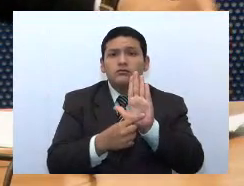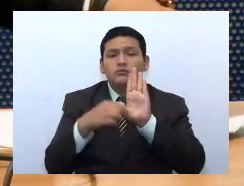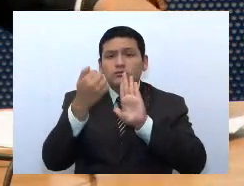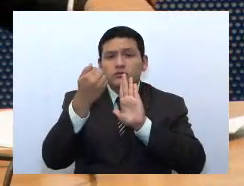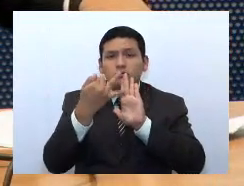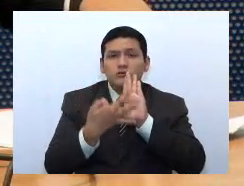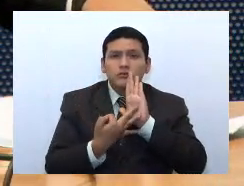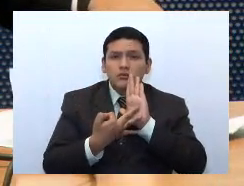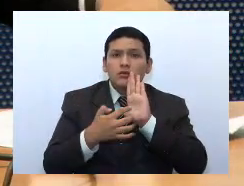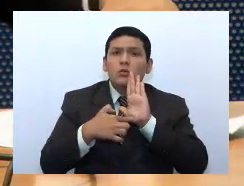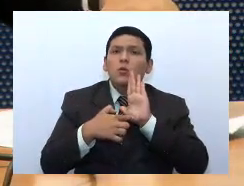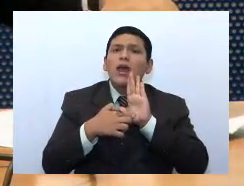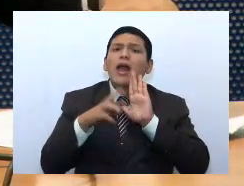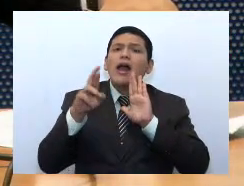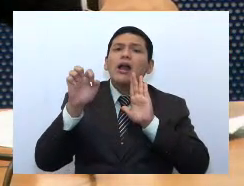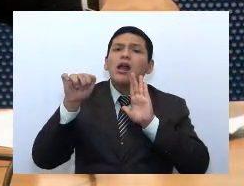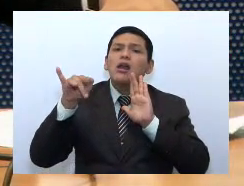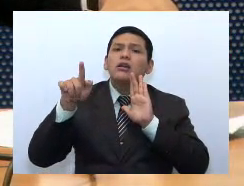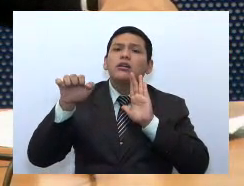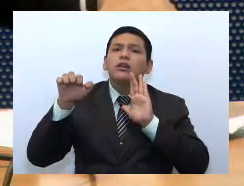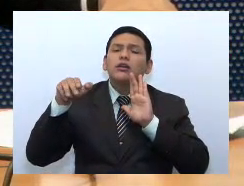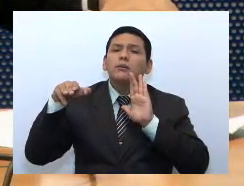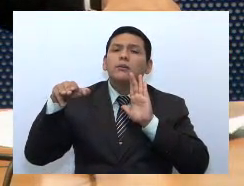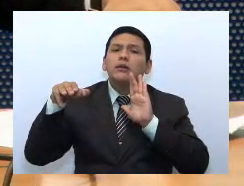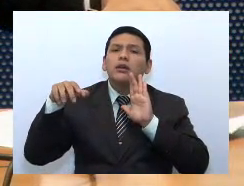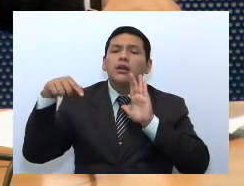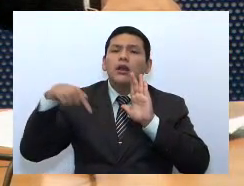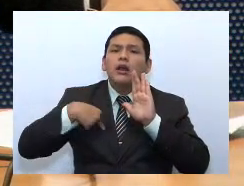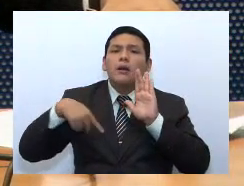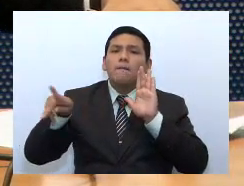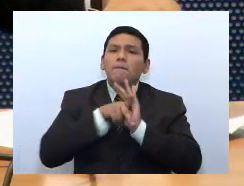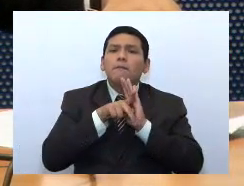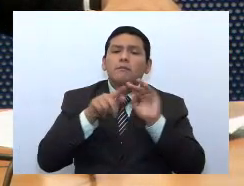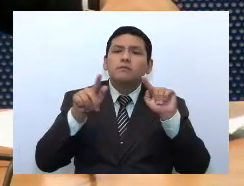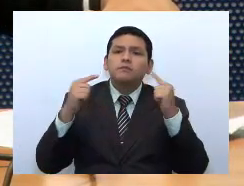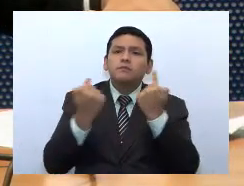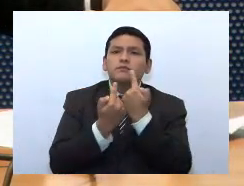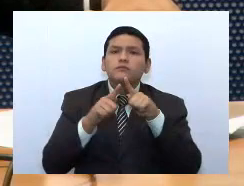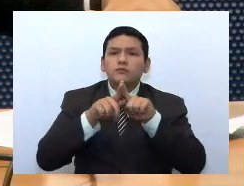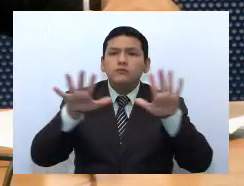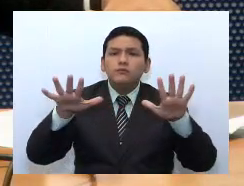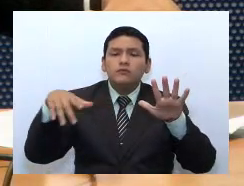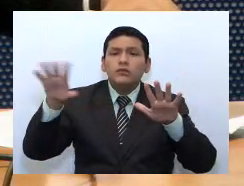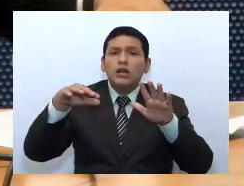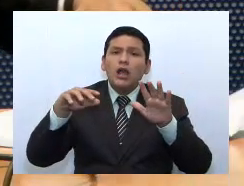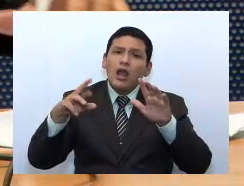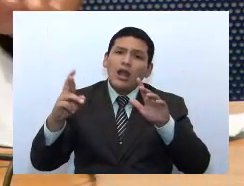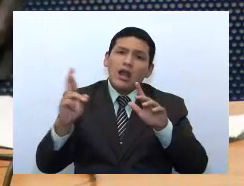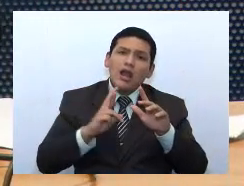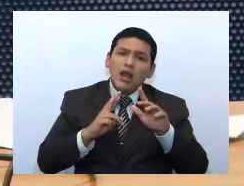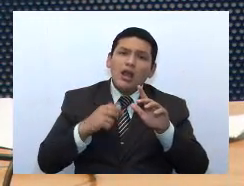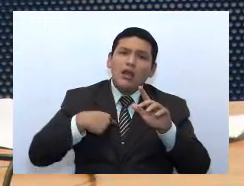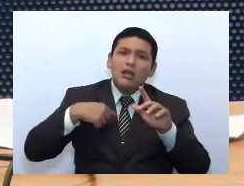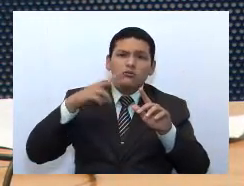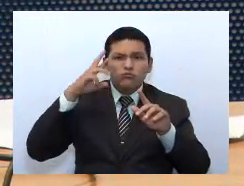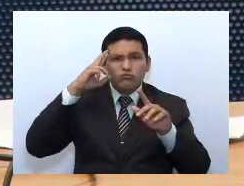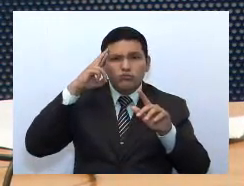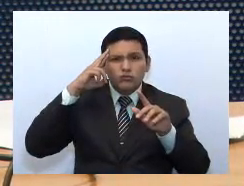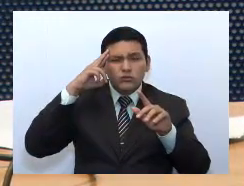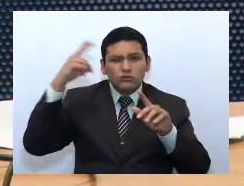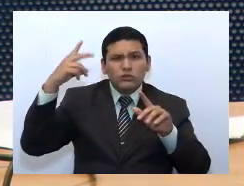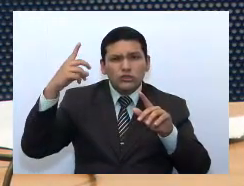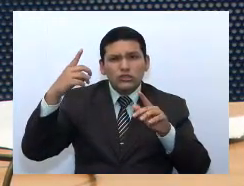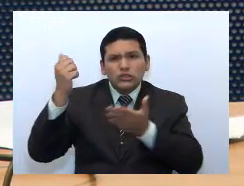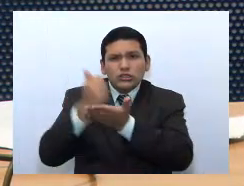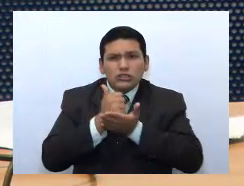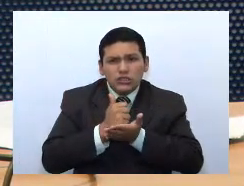que as emendas devem ser entregas, consecutivamente recebidas, até o dia 18. Sim, mas a